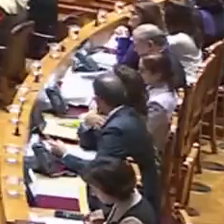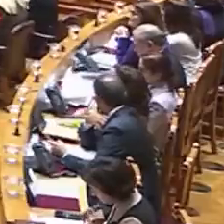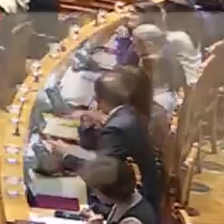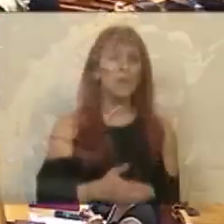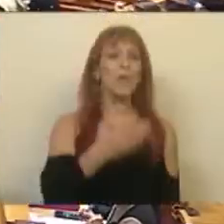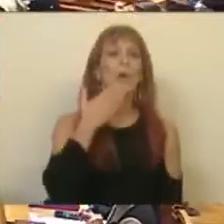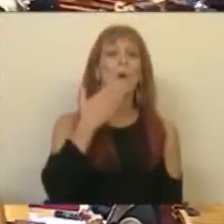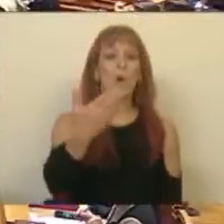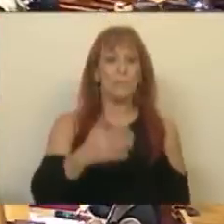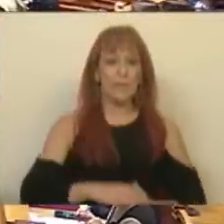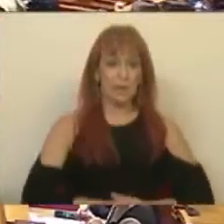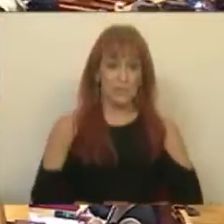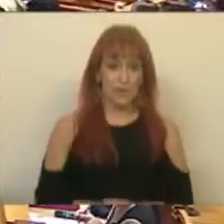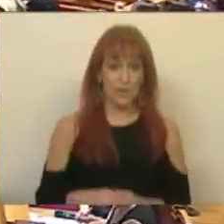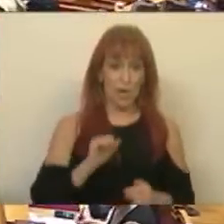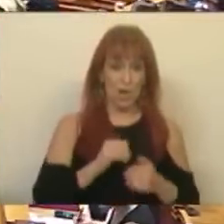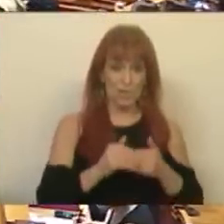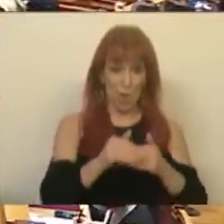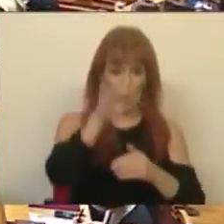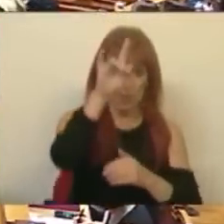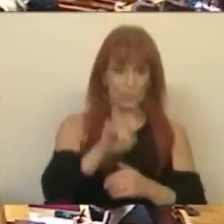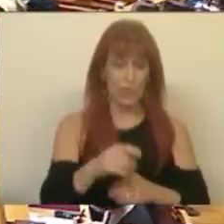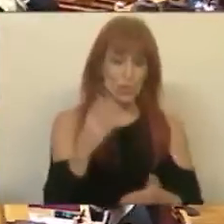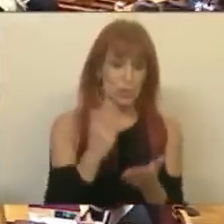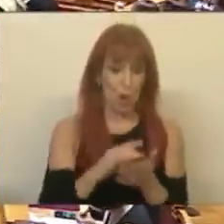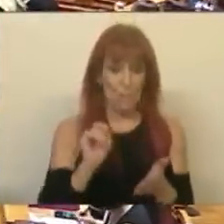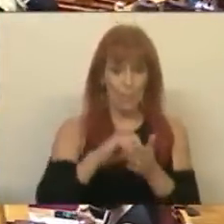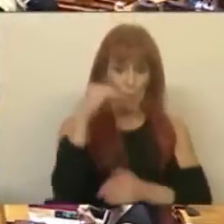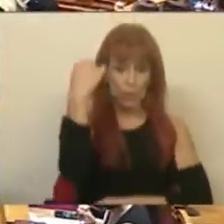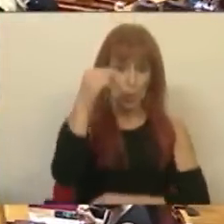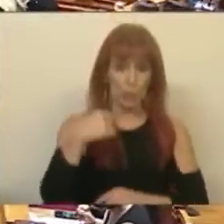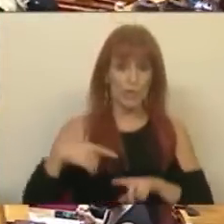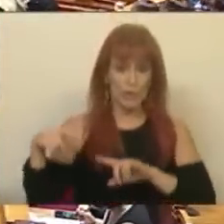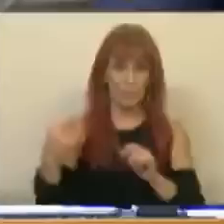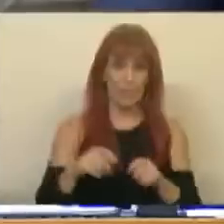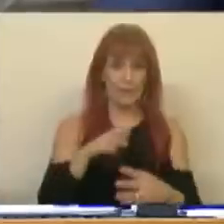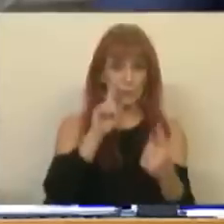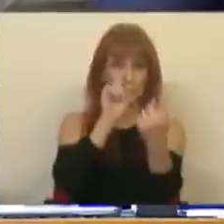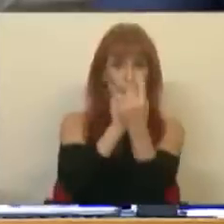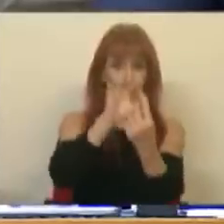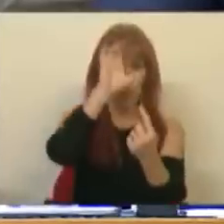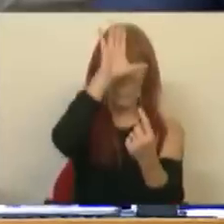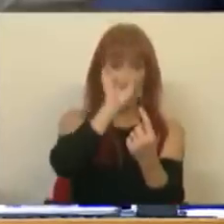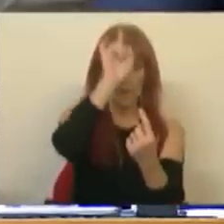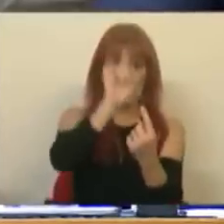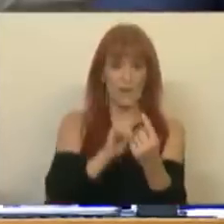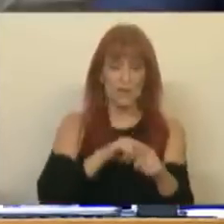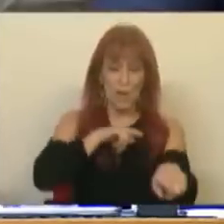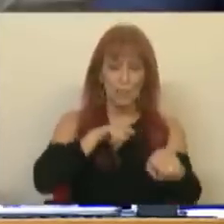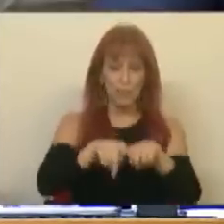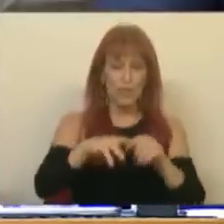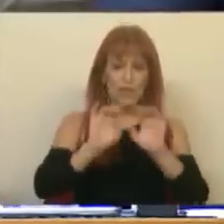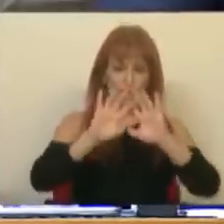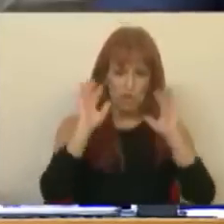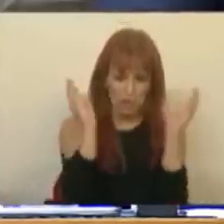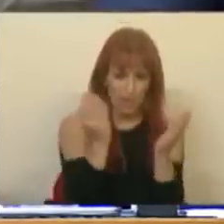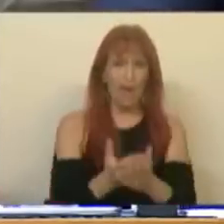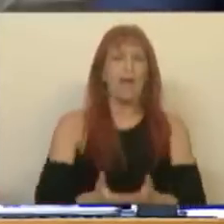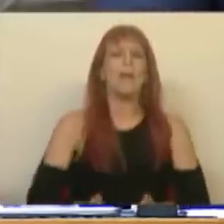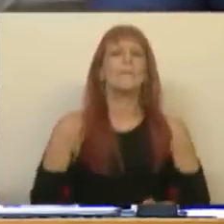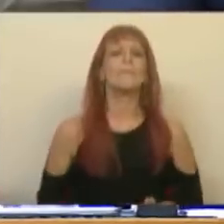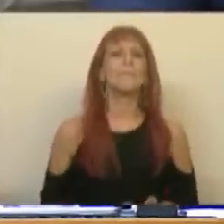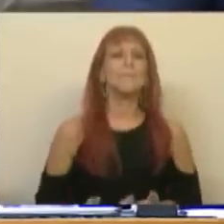Muito obrigado o nosso ordem do dia tem apenas um ponto é o debate com o primeiro ministro sobre política geral